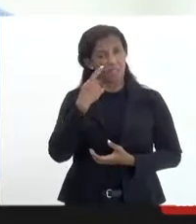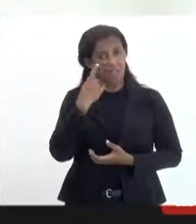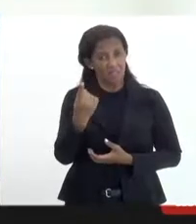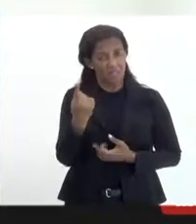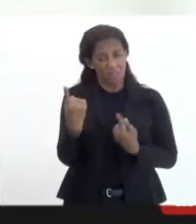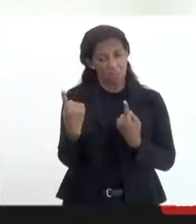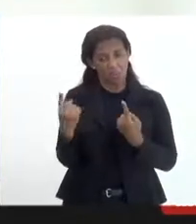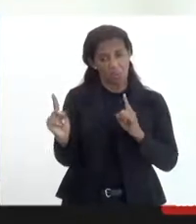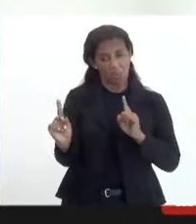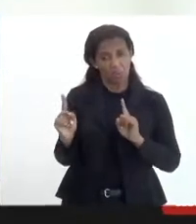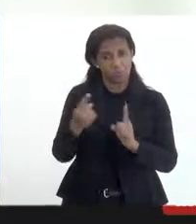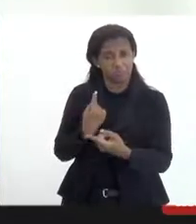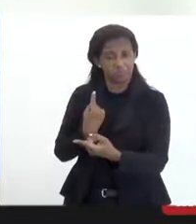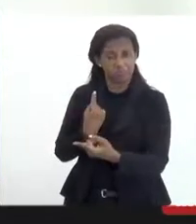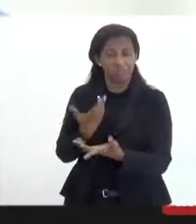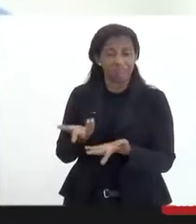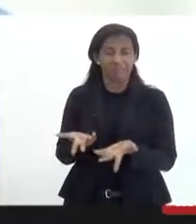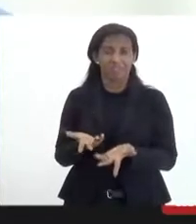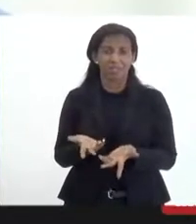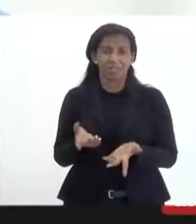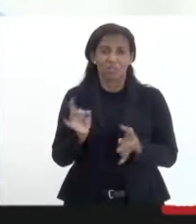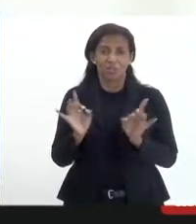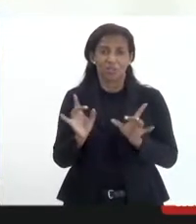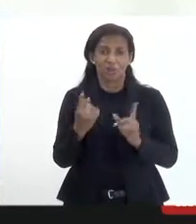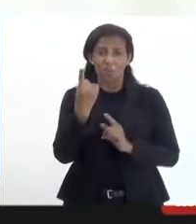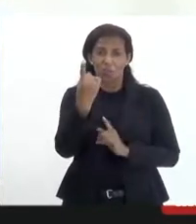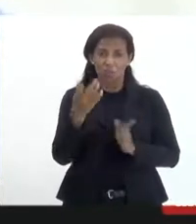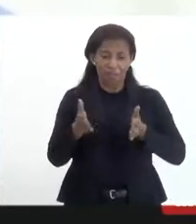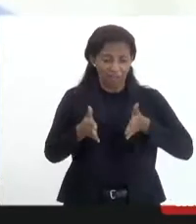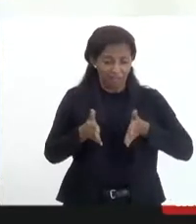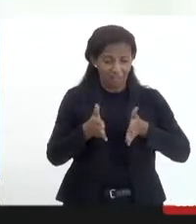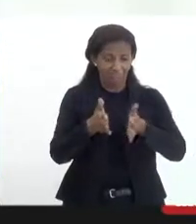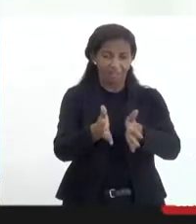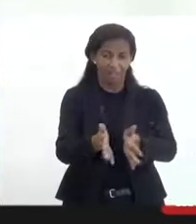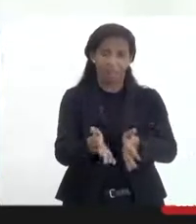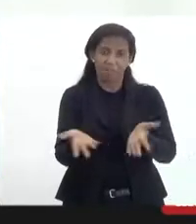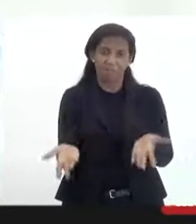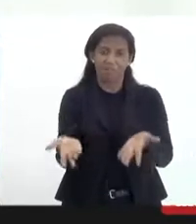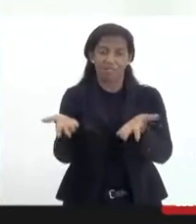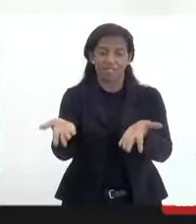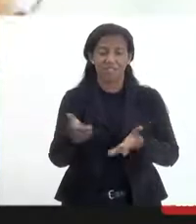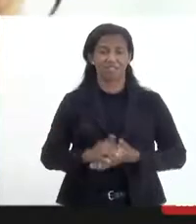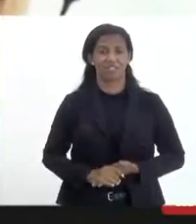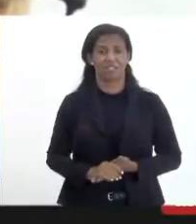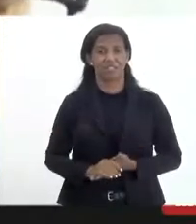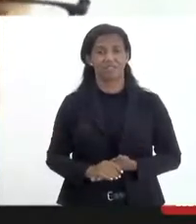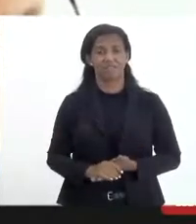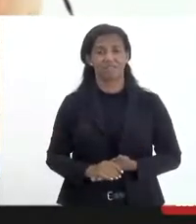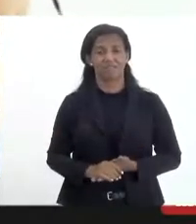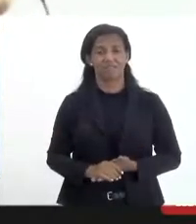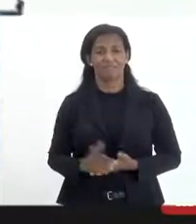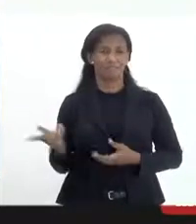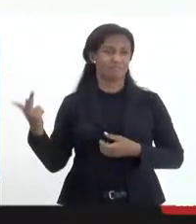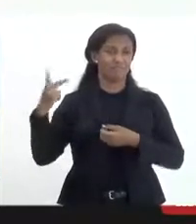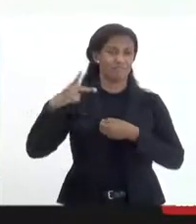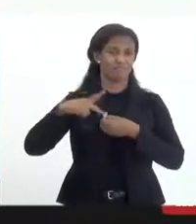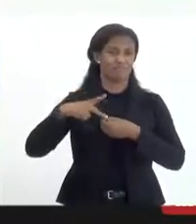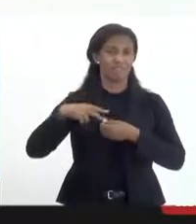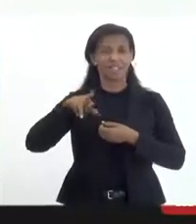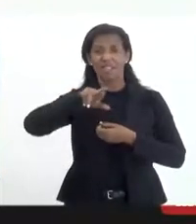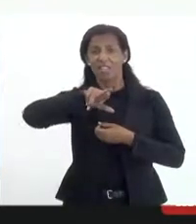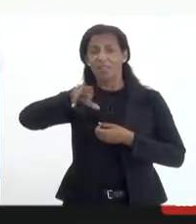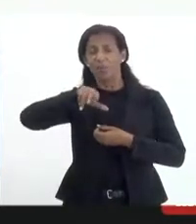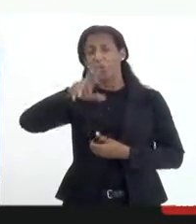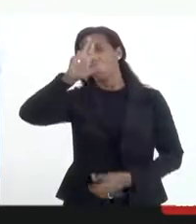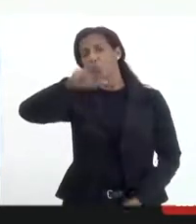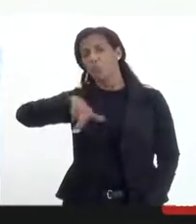adversário, só nos resta, né, um caminho que seja esse em relação à Petrobras, o que não seria